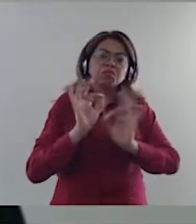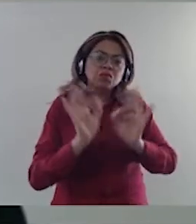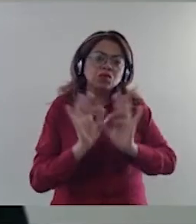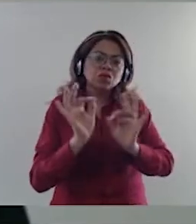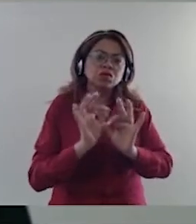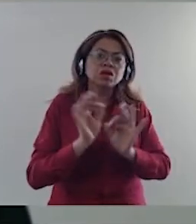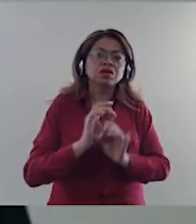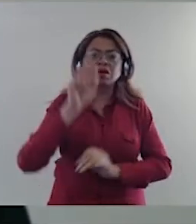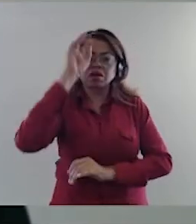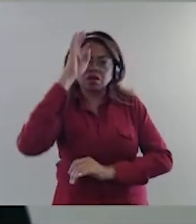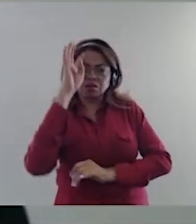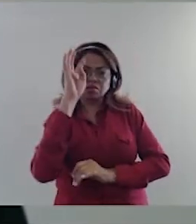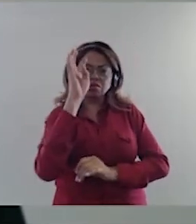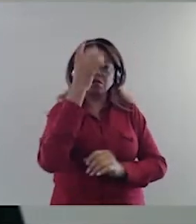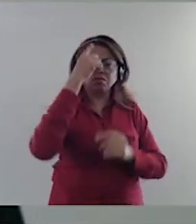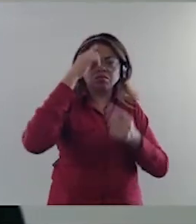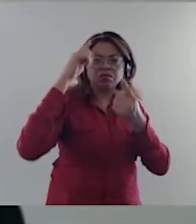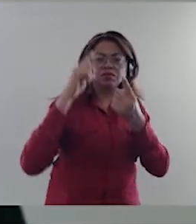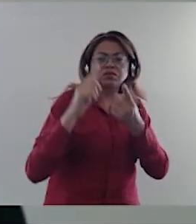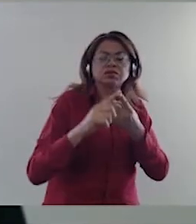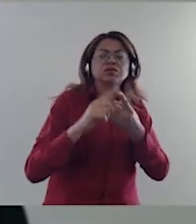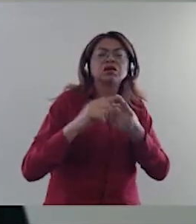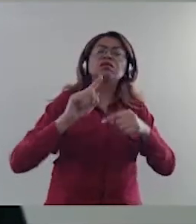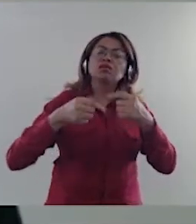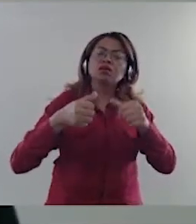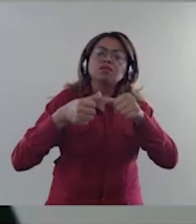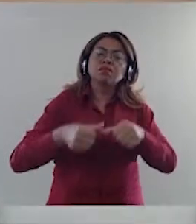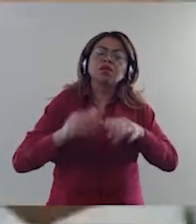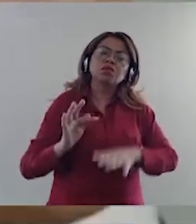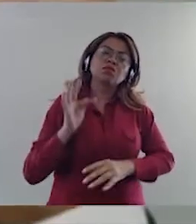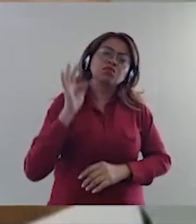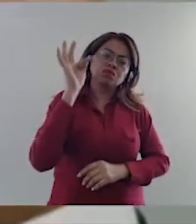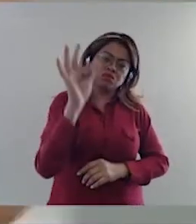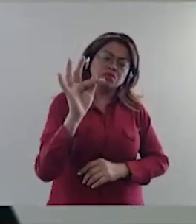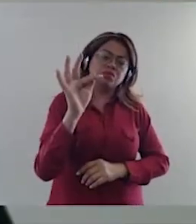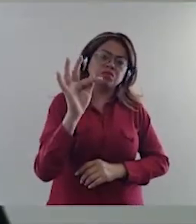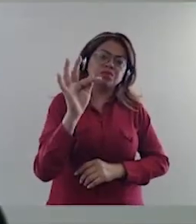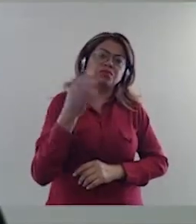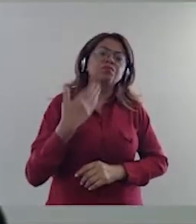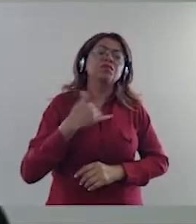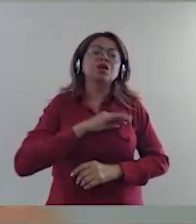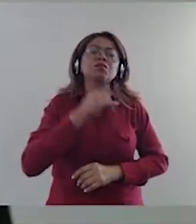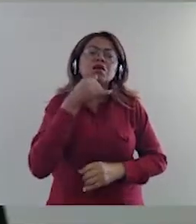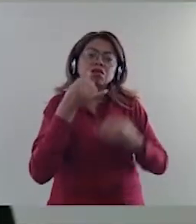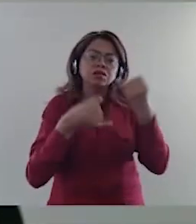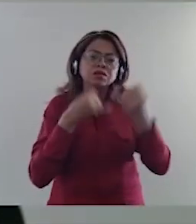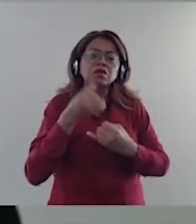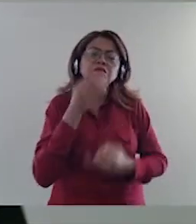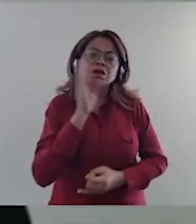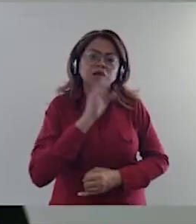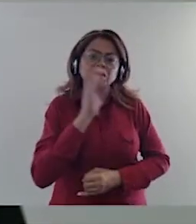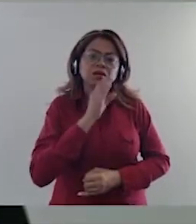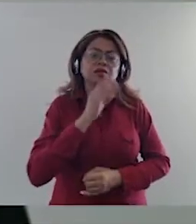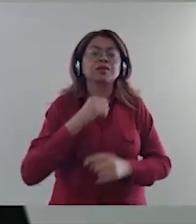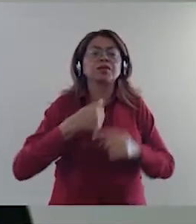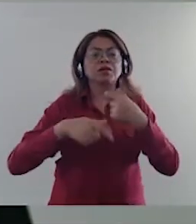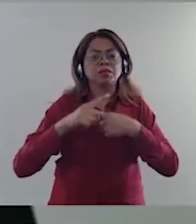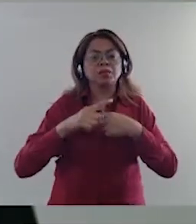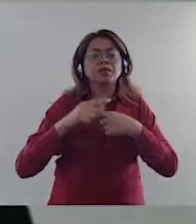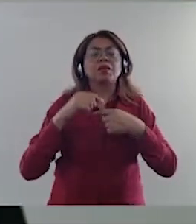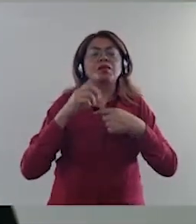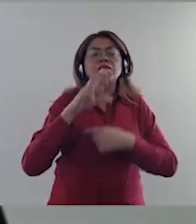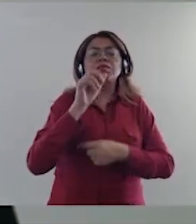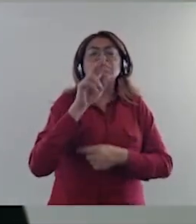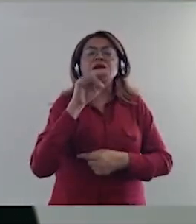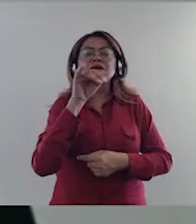futuro. Nós temos, só dar um exemplo breve, que após a grande crise